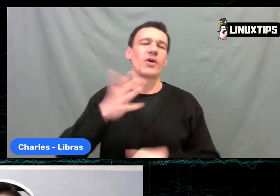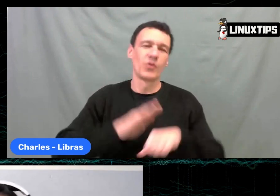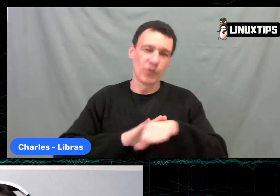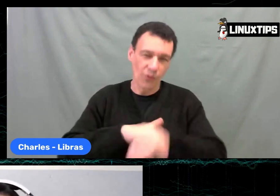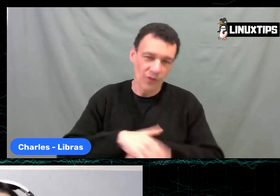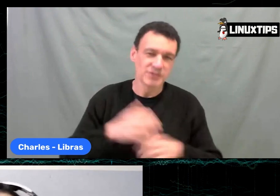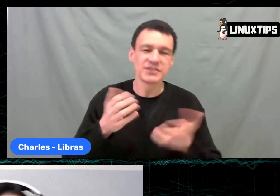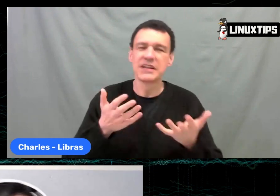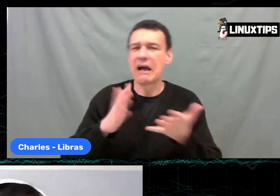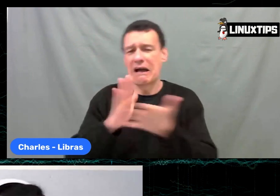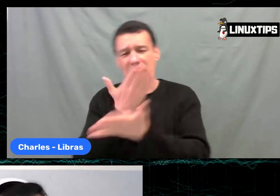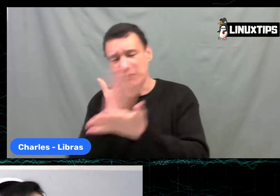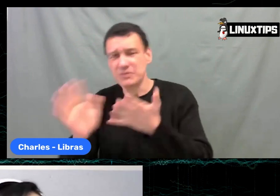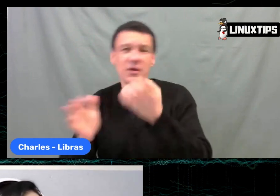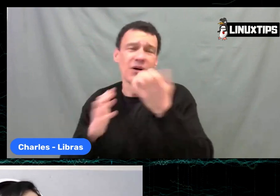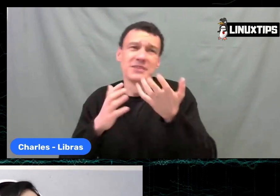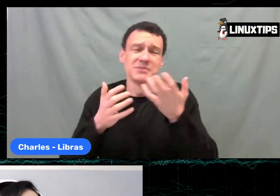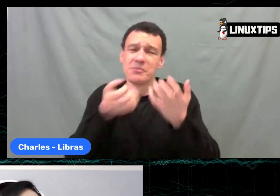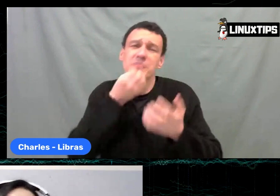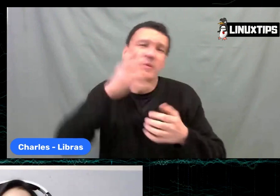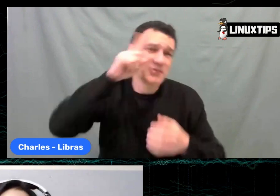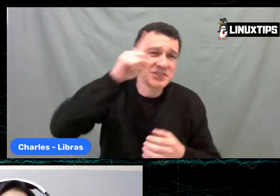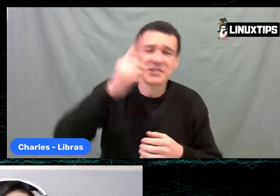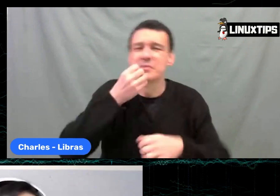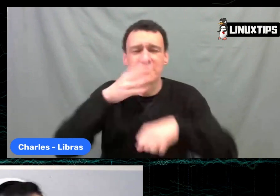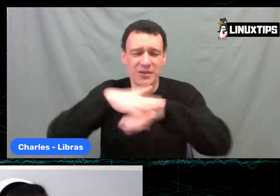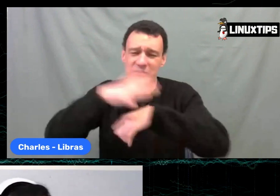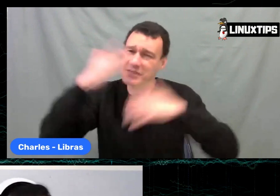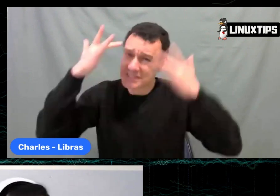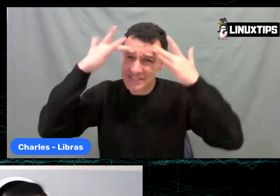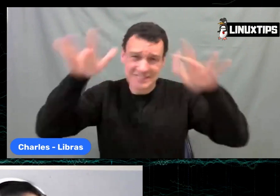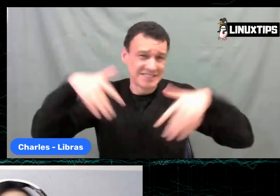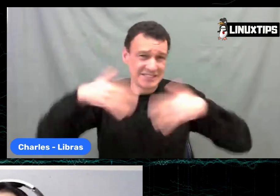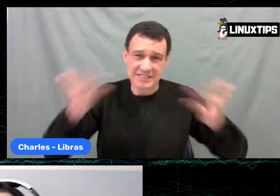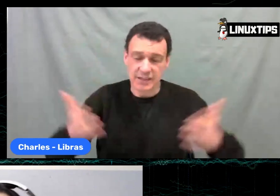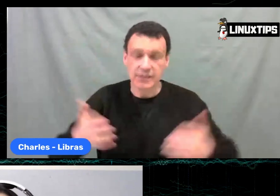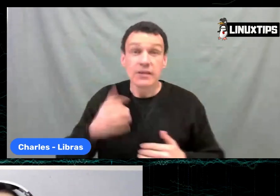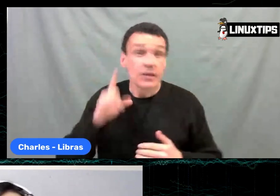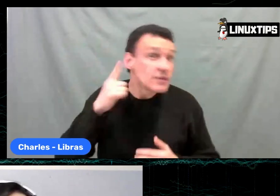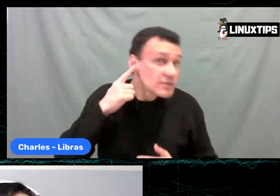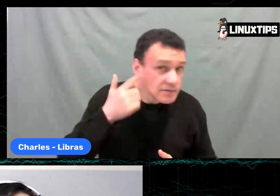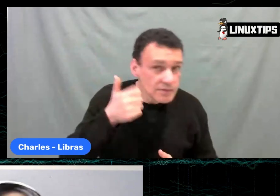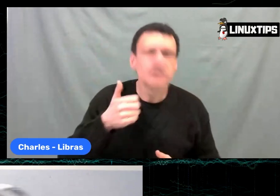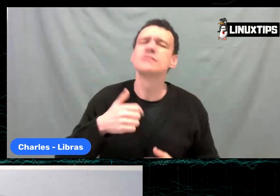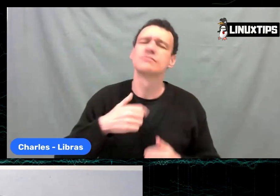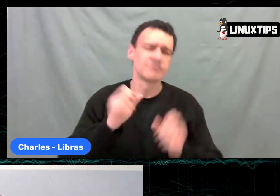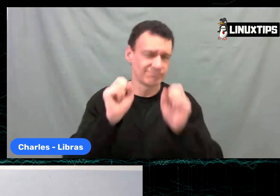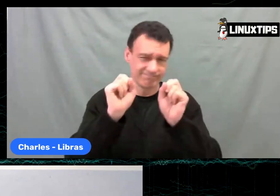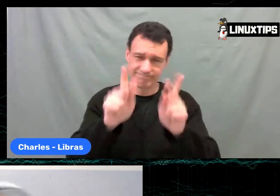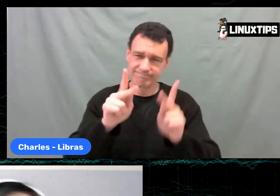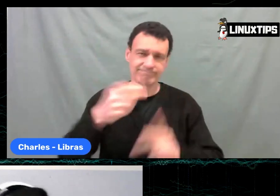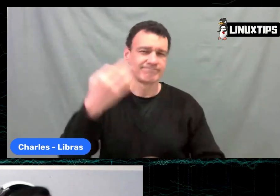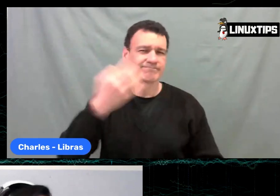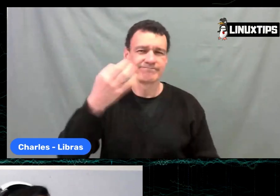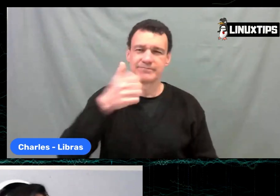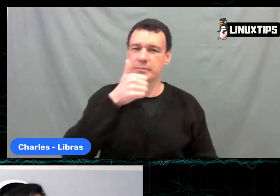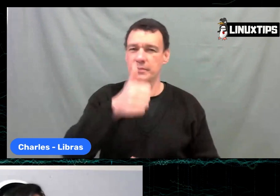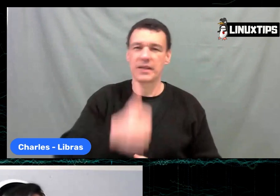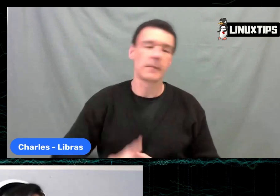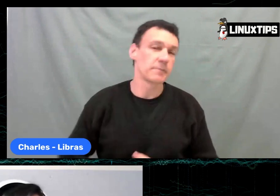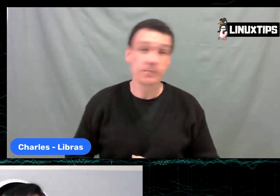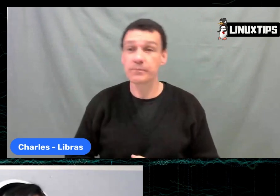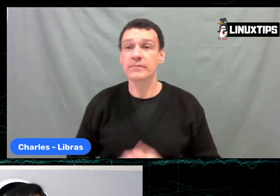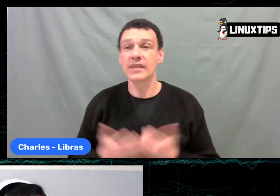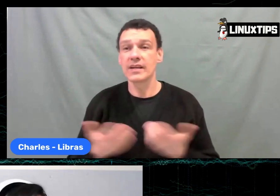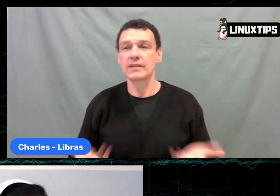é meia-noite. Tudo bem? Estão me ouvindo bem? Ouvindo maravilhosamente bem. Sem mais delongas, ó. Eu sei que